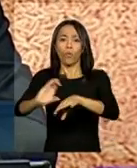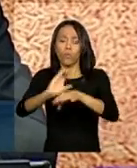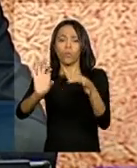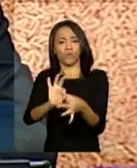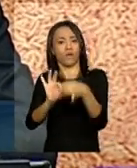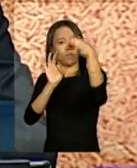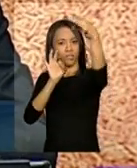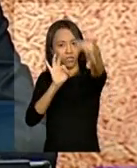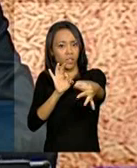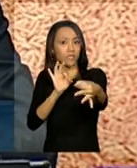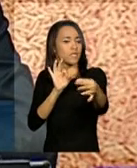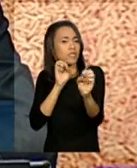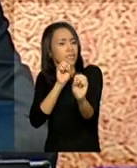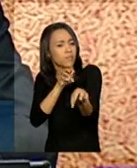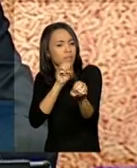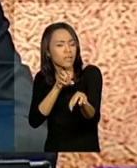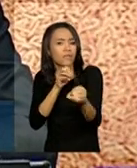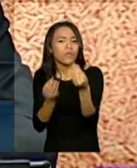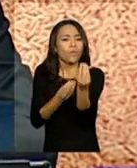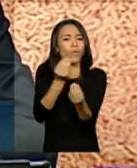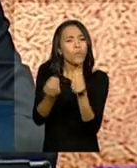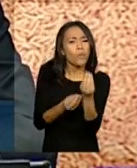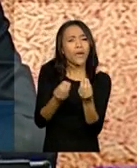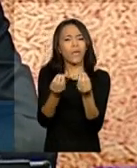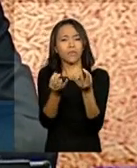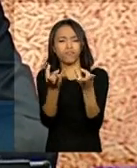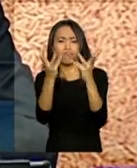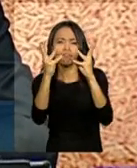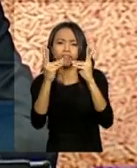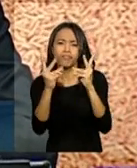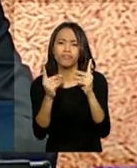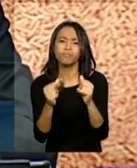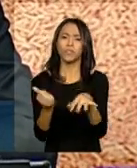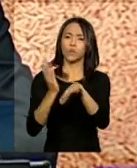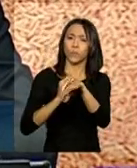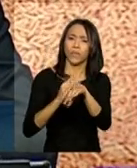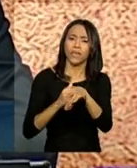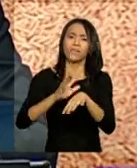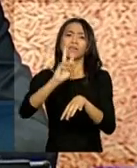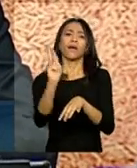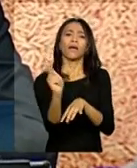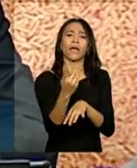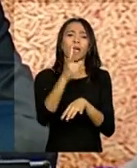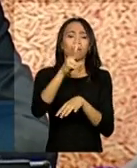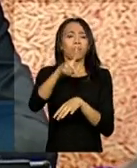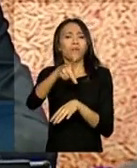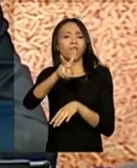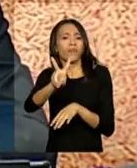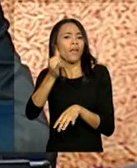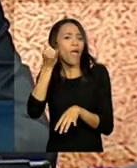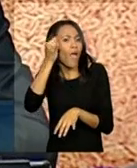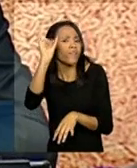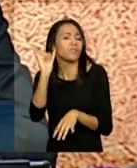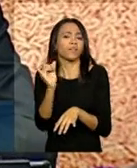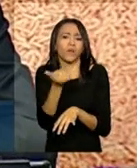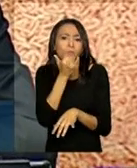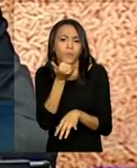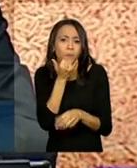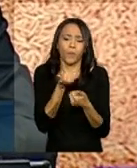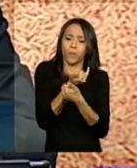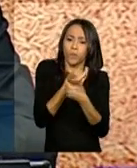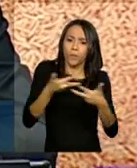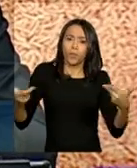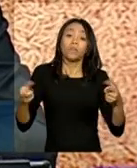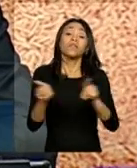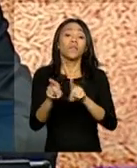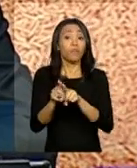e explicando todas as questões do HPV a forma de prevenção tratamento diagnóstico inclusive questões também